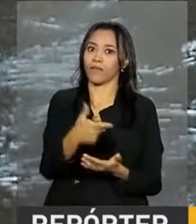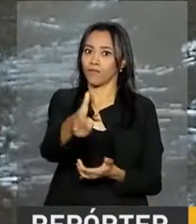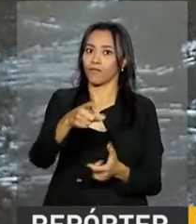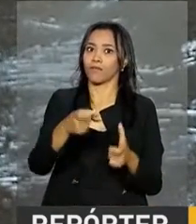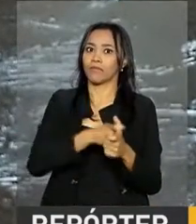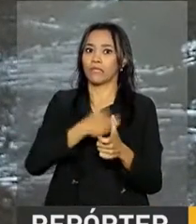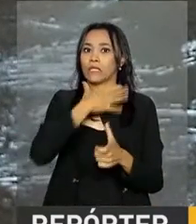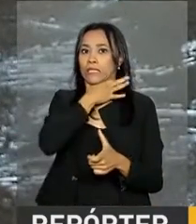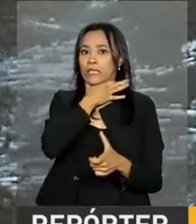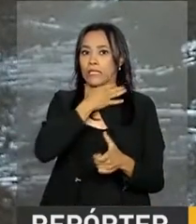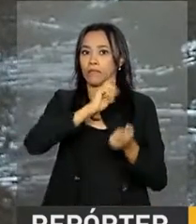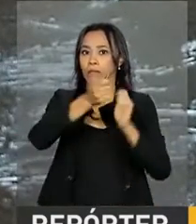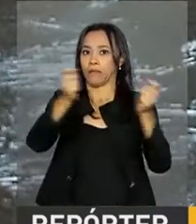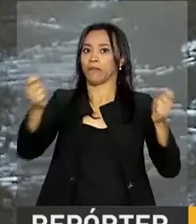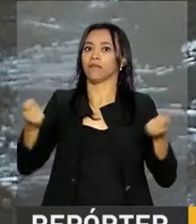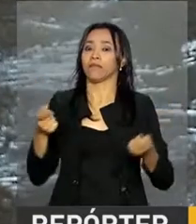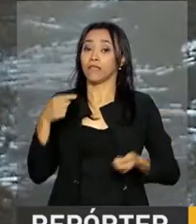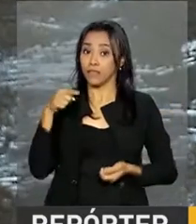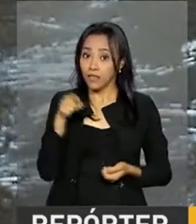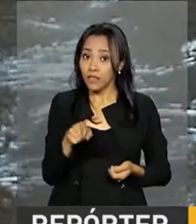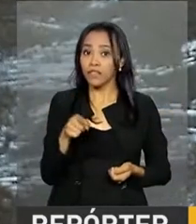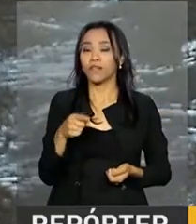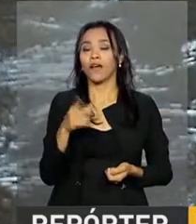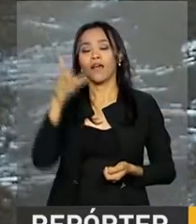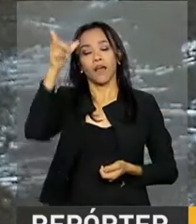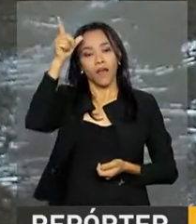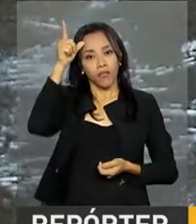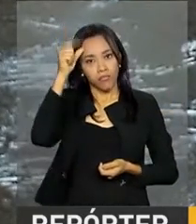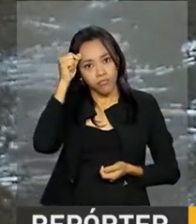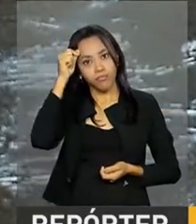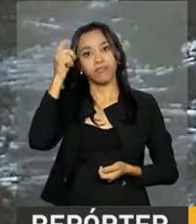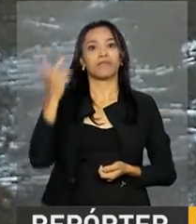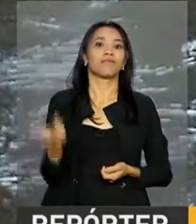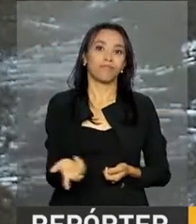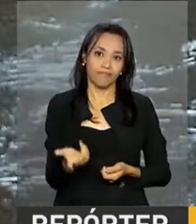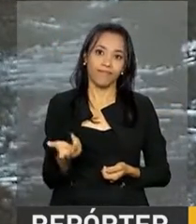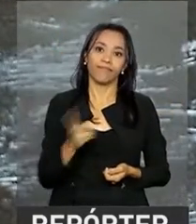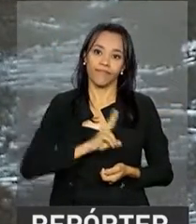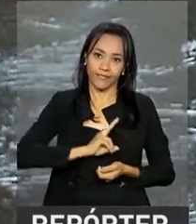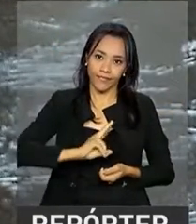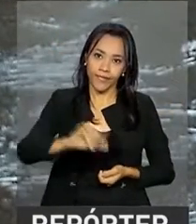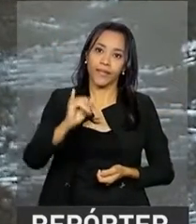passo. Isso vai liberar o seu orçamento, né? Vai deixar com que você tenha